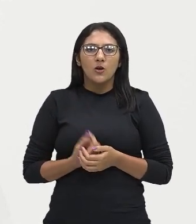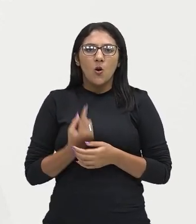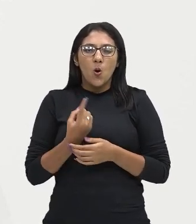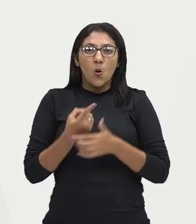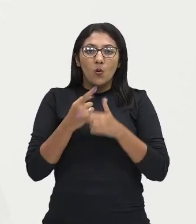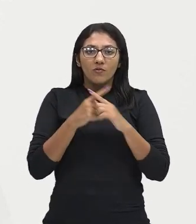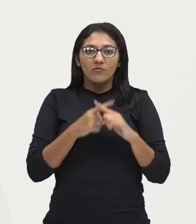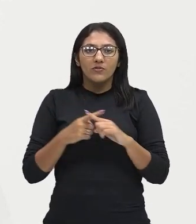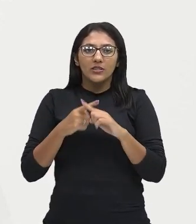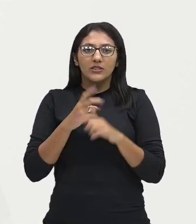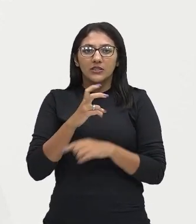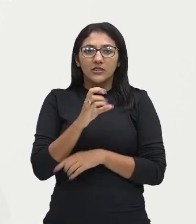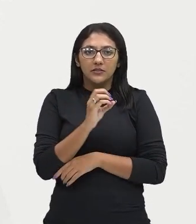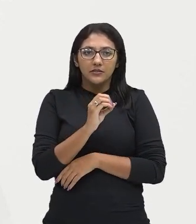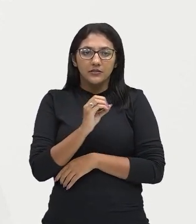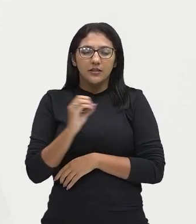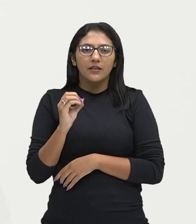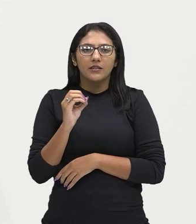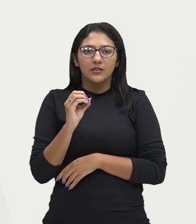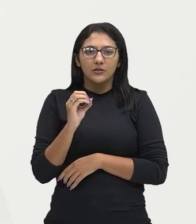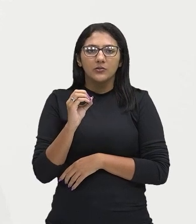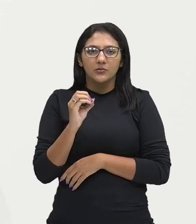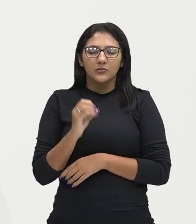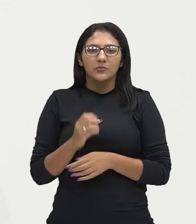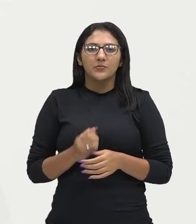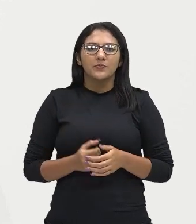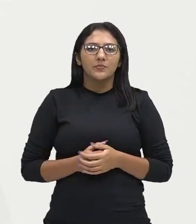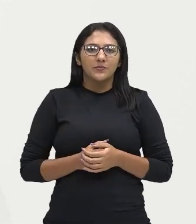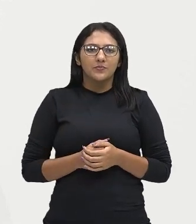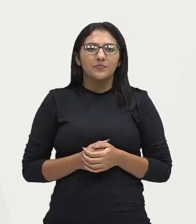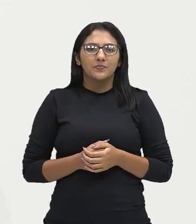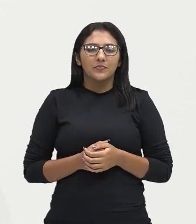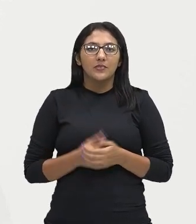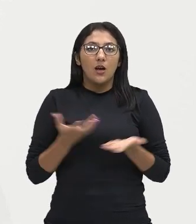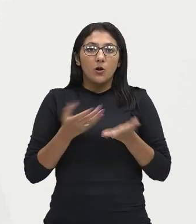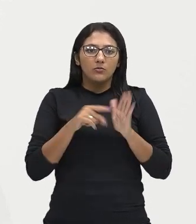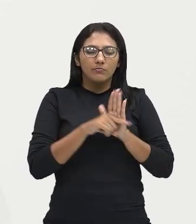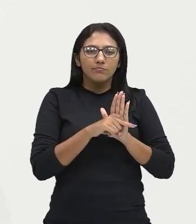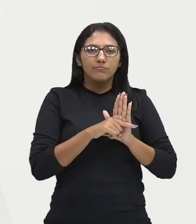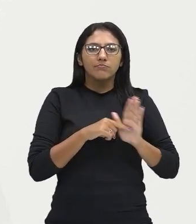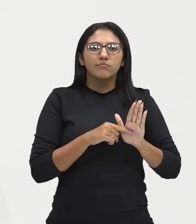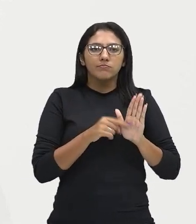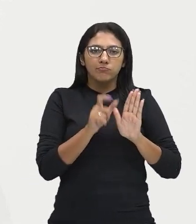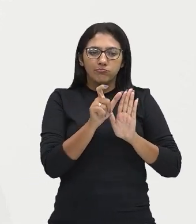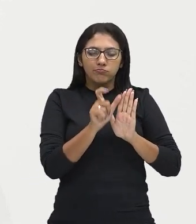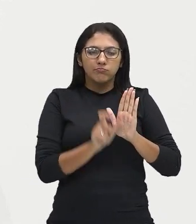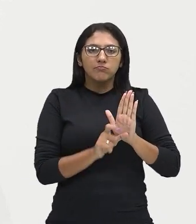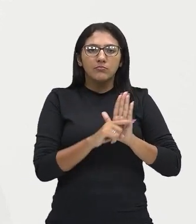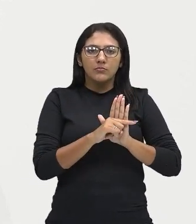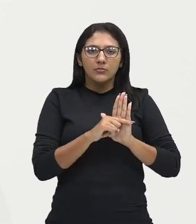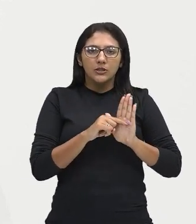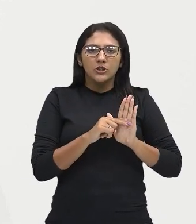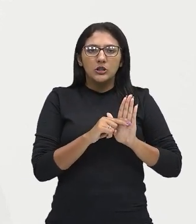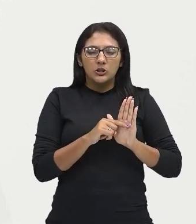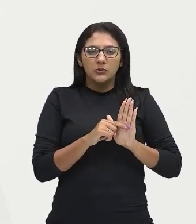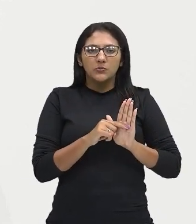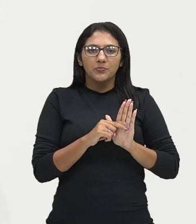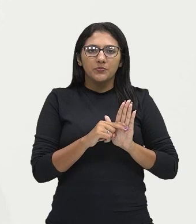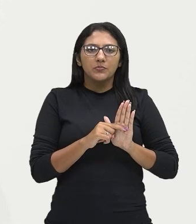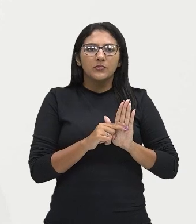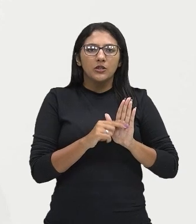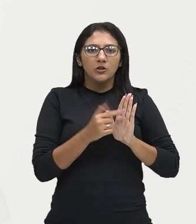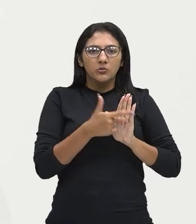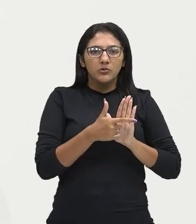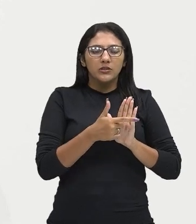500, vamos obter 500, tá legal? Fazendo a subtração, 0, 3 menos 0 é 3, 7 menos